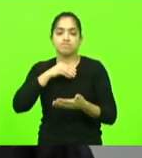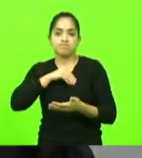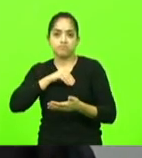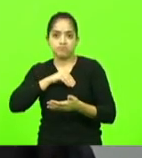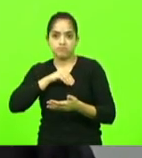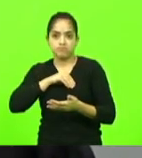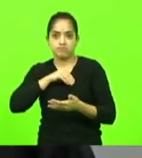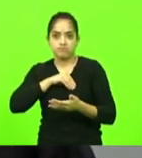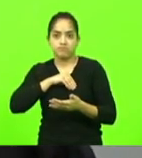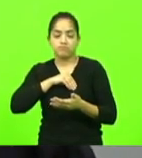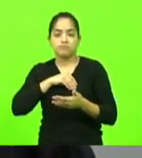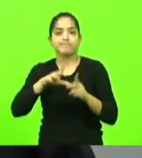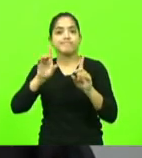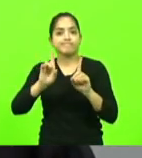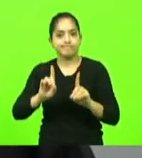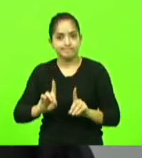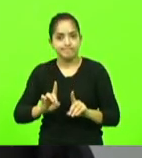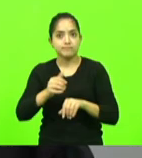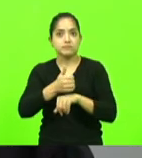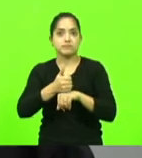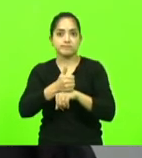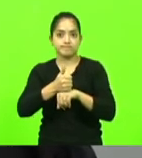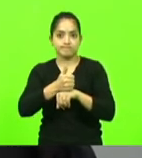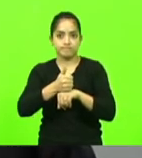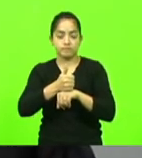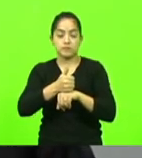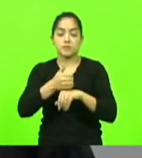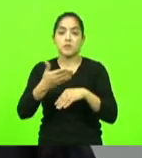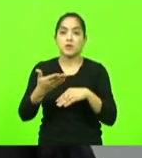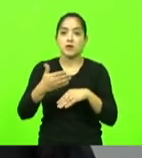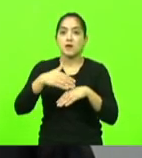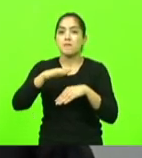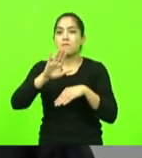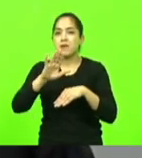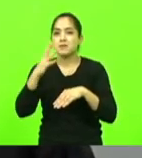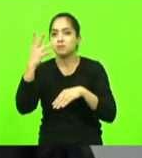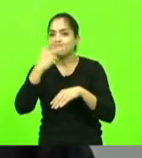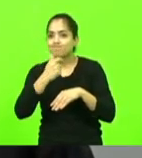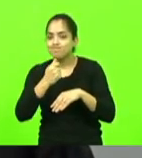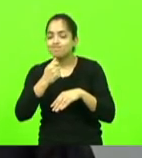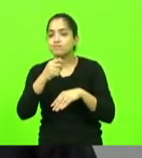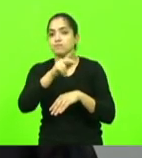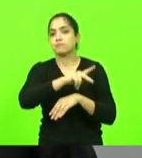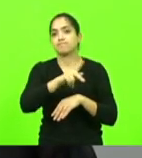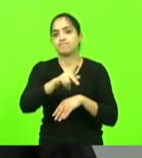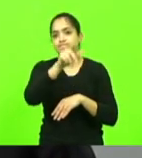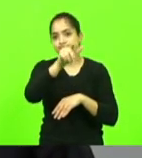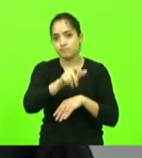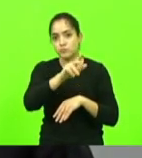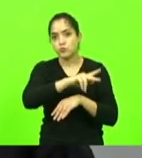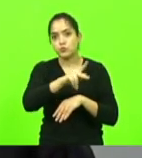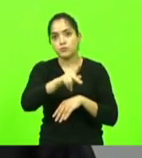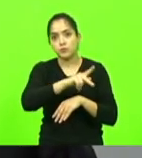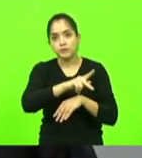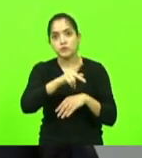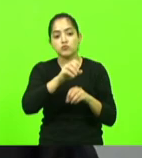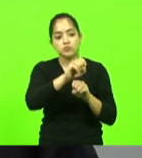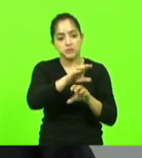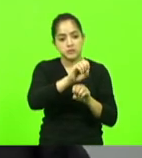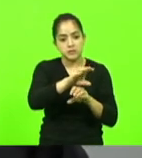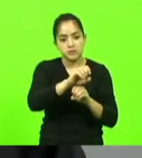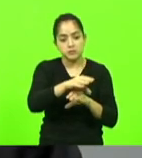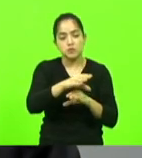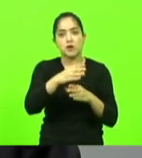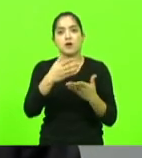ter dignidade na profissão, né? E uma das profissões mais bonitas, a profissão de levar esse